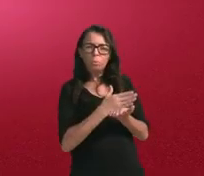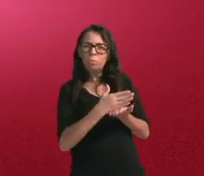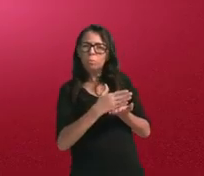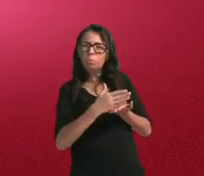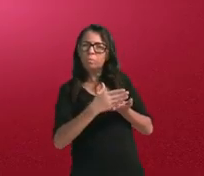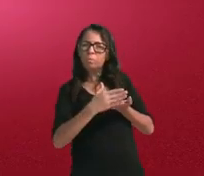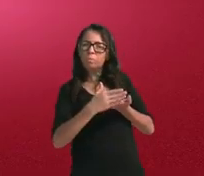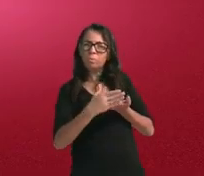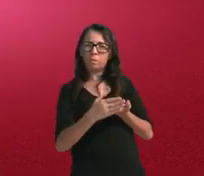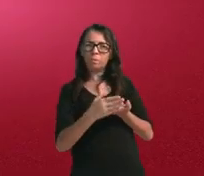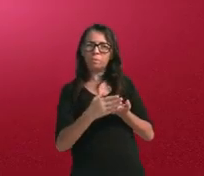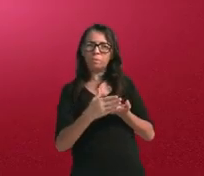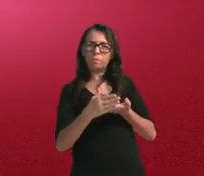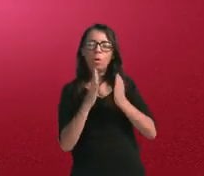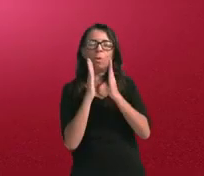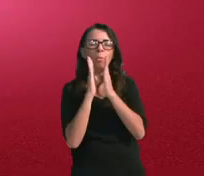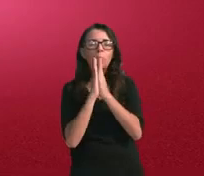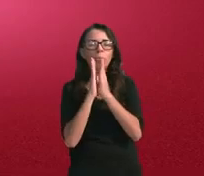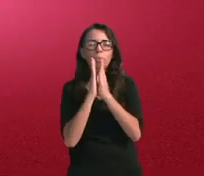possam estar orando comigo aqui,